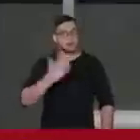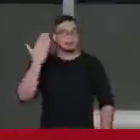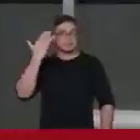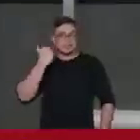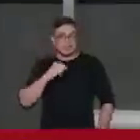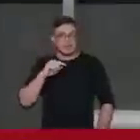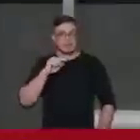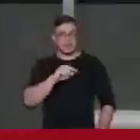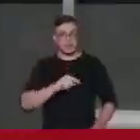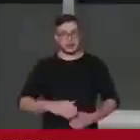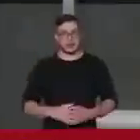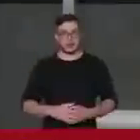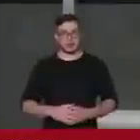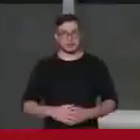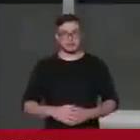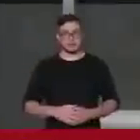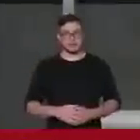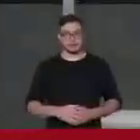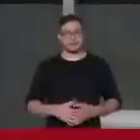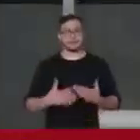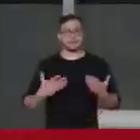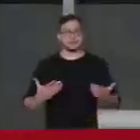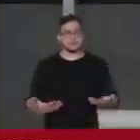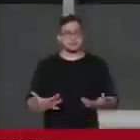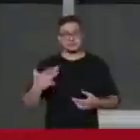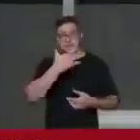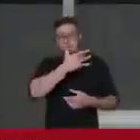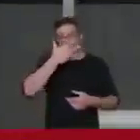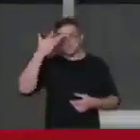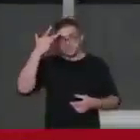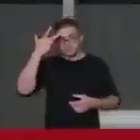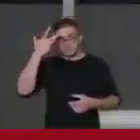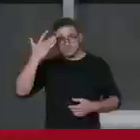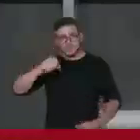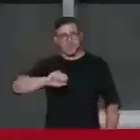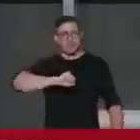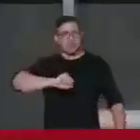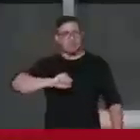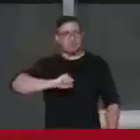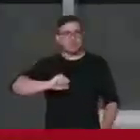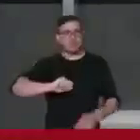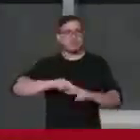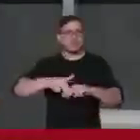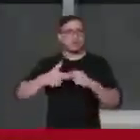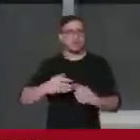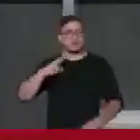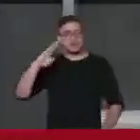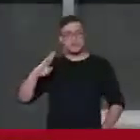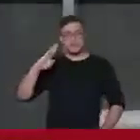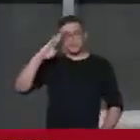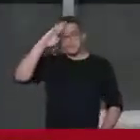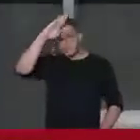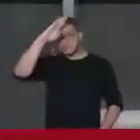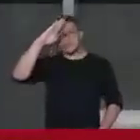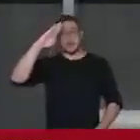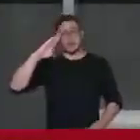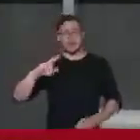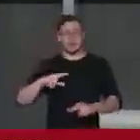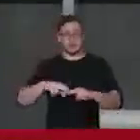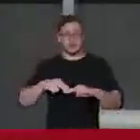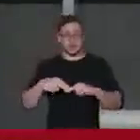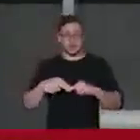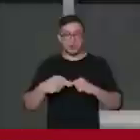encomendados vieram inflados por Jair claro que na véspera